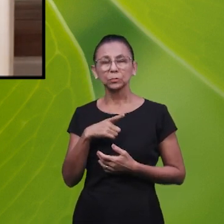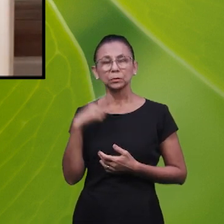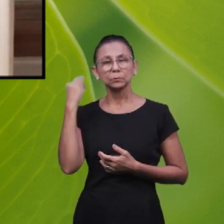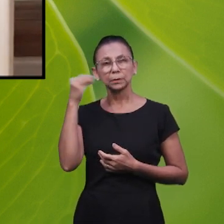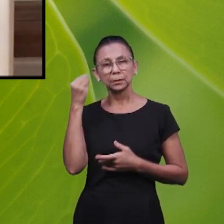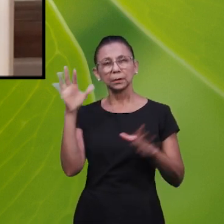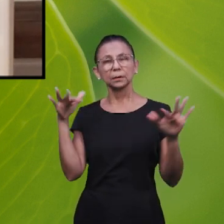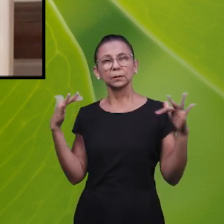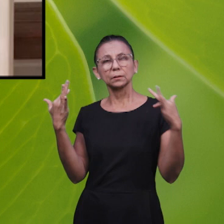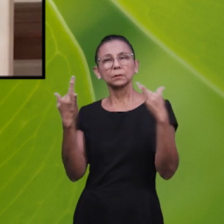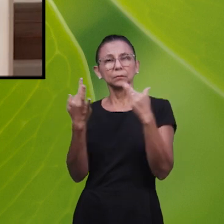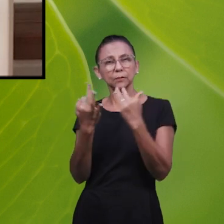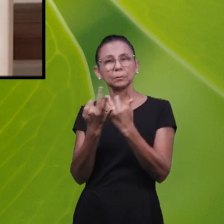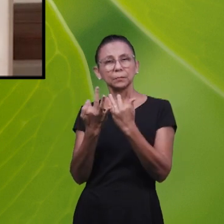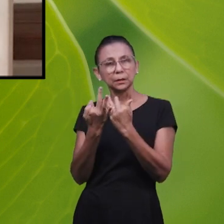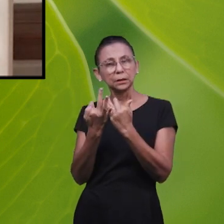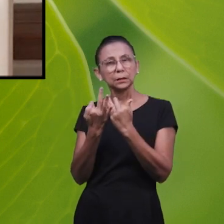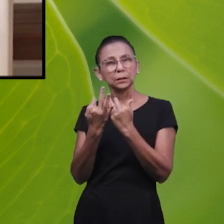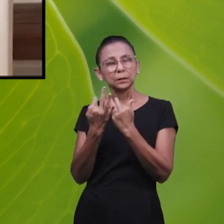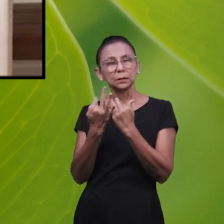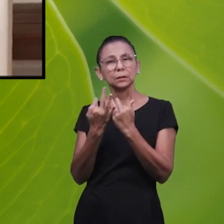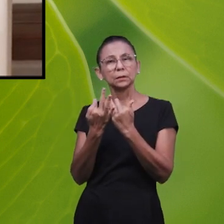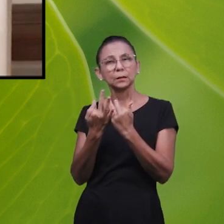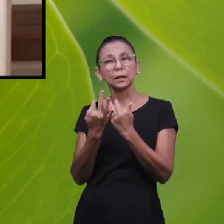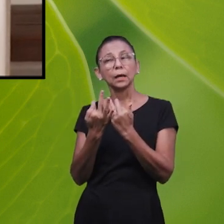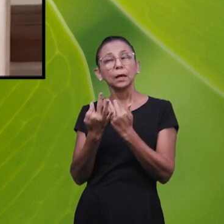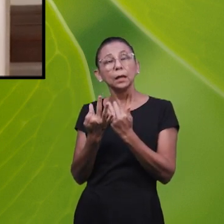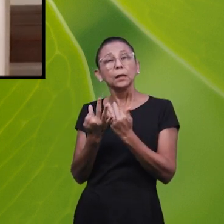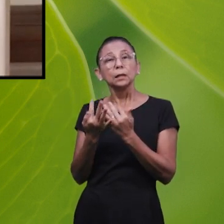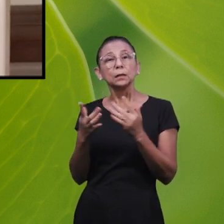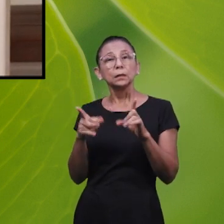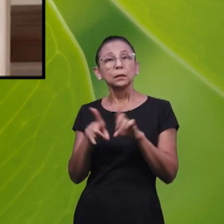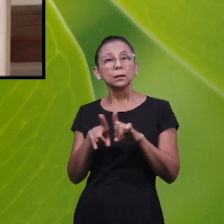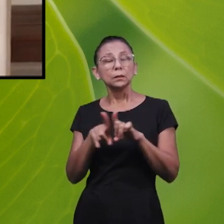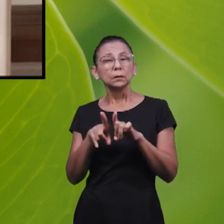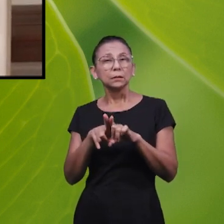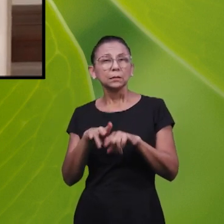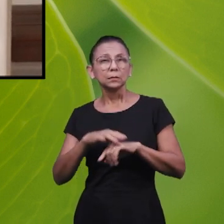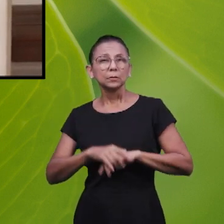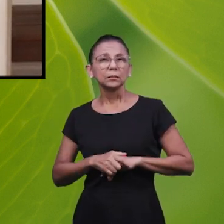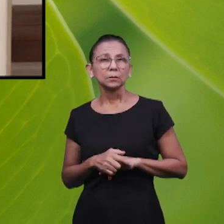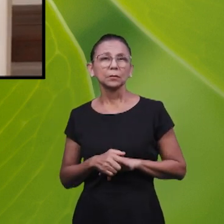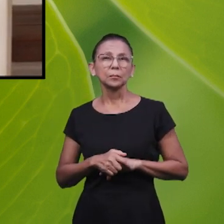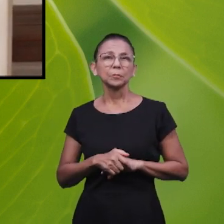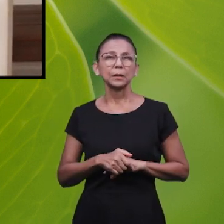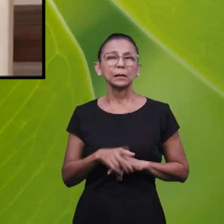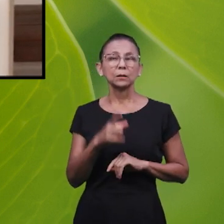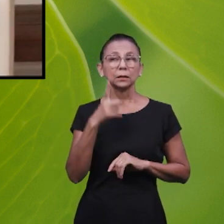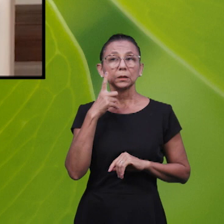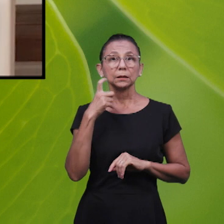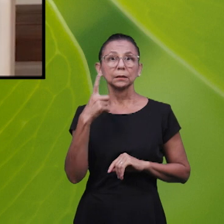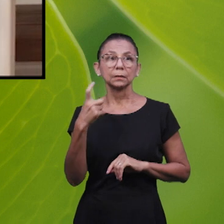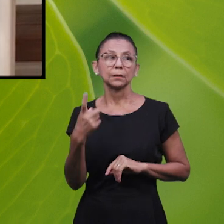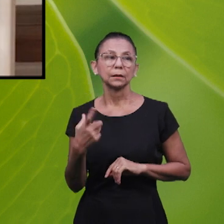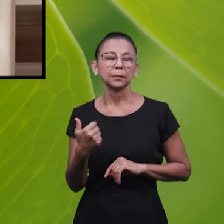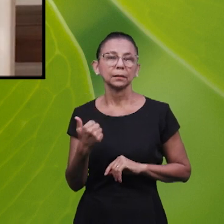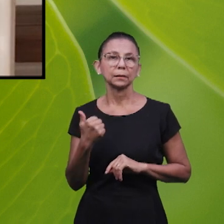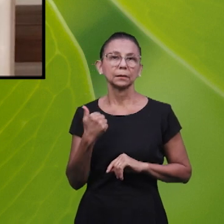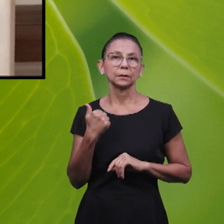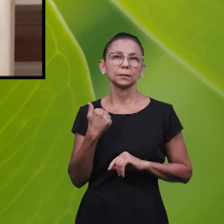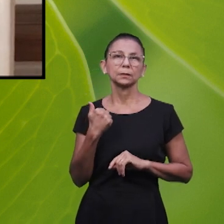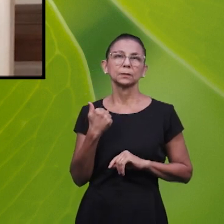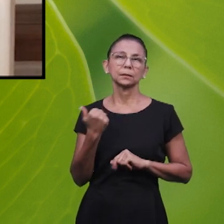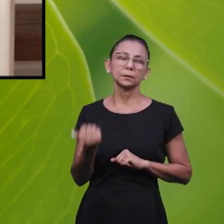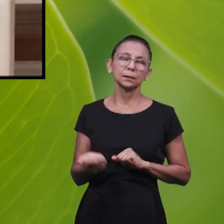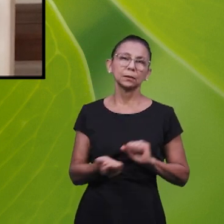Evangelho Eterno tem sido uma grande bênção nas nossas vidas, porque tem enriquecido o aprendizado da doutrina nas